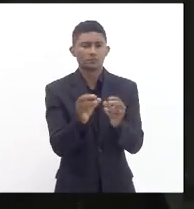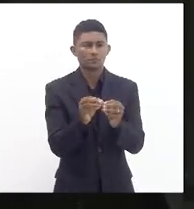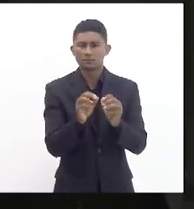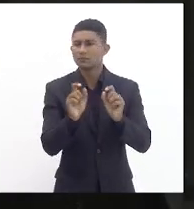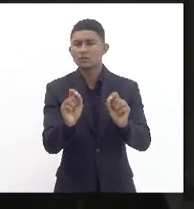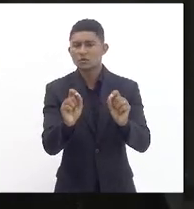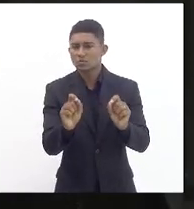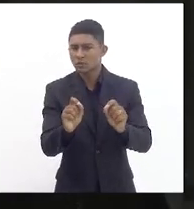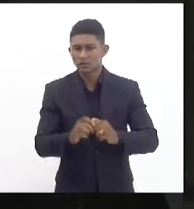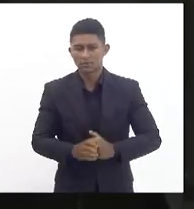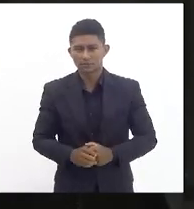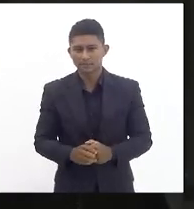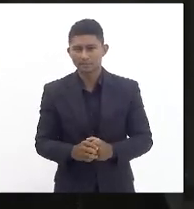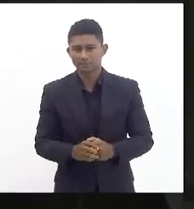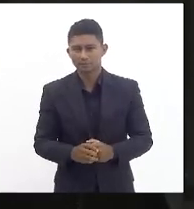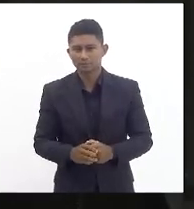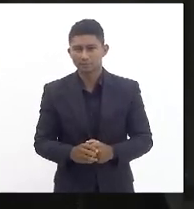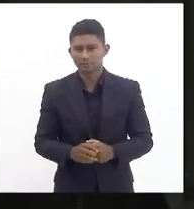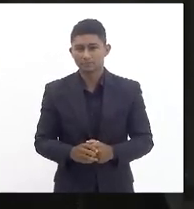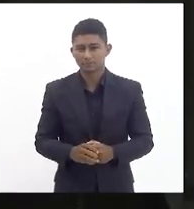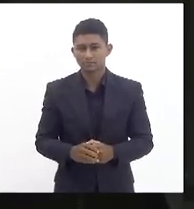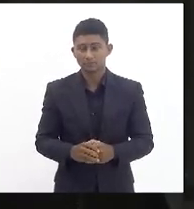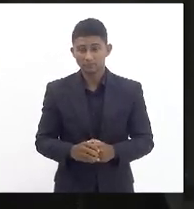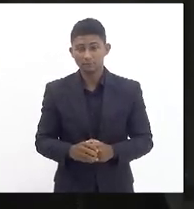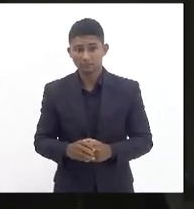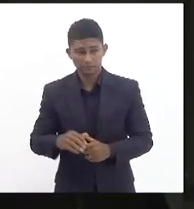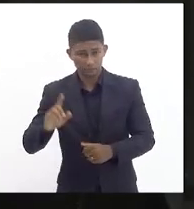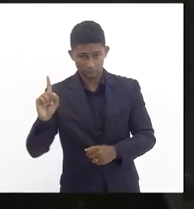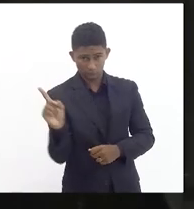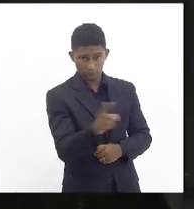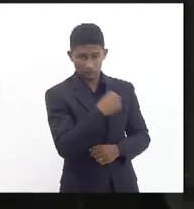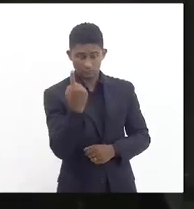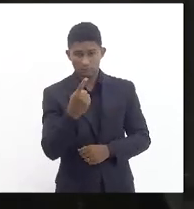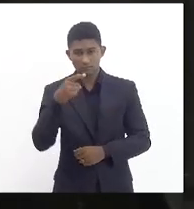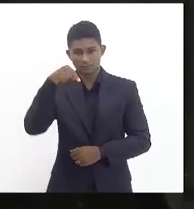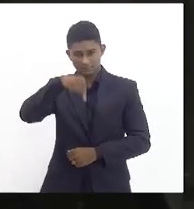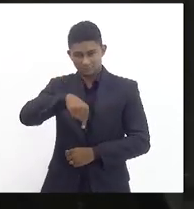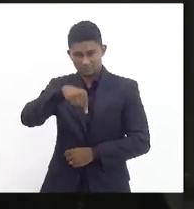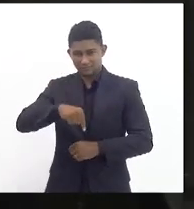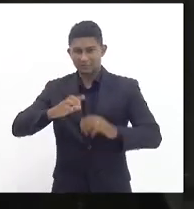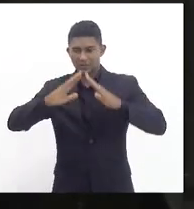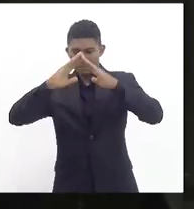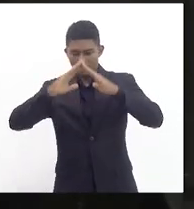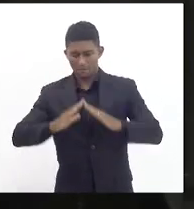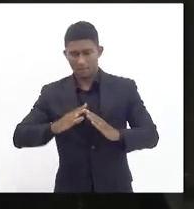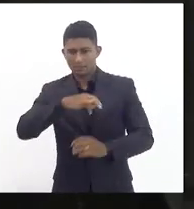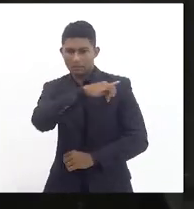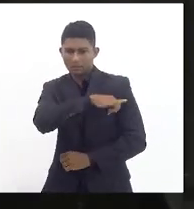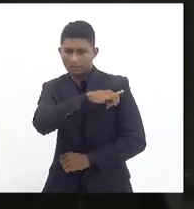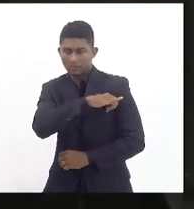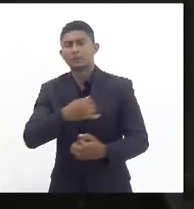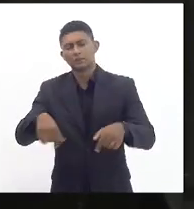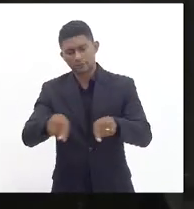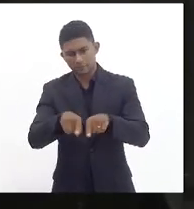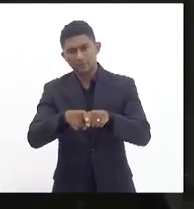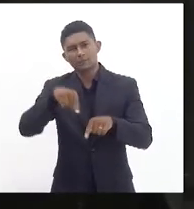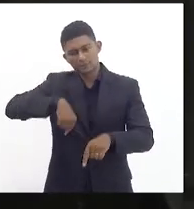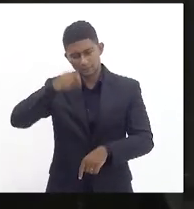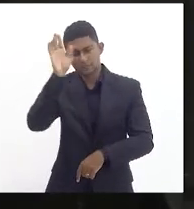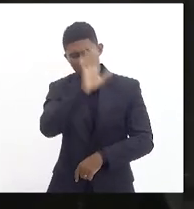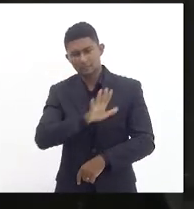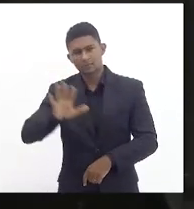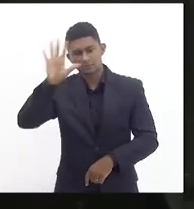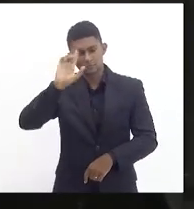é nós, cariocas, fluminenses e brasileiros, temos